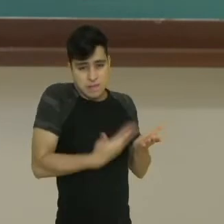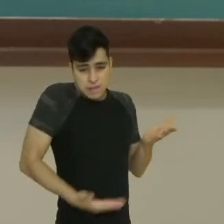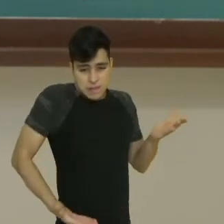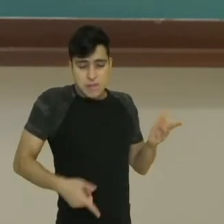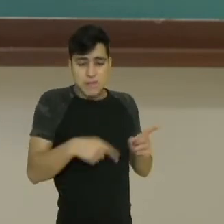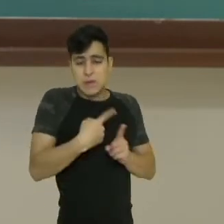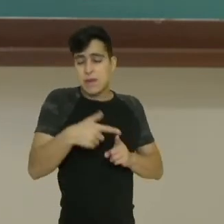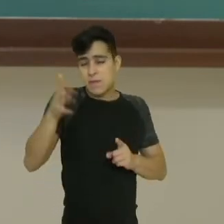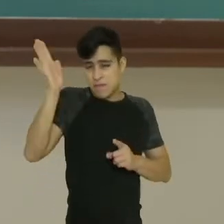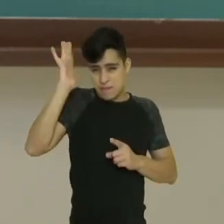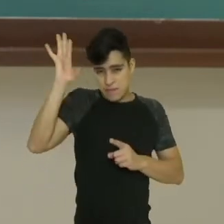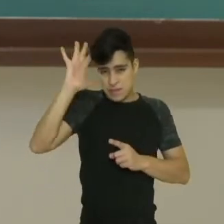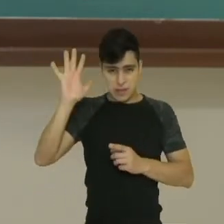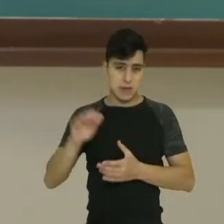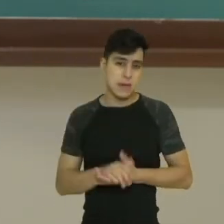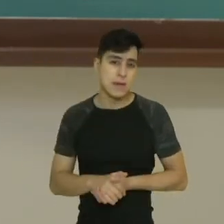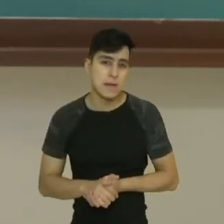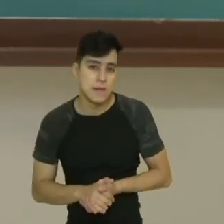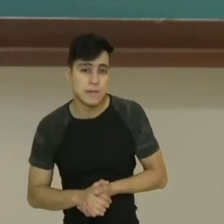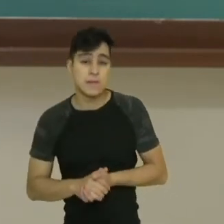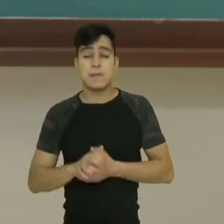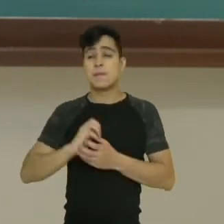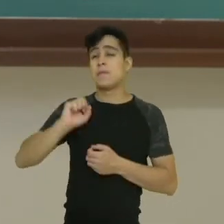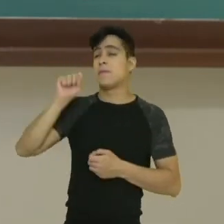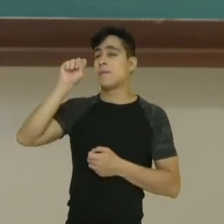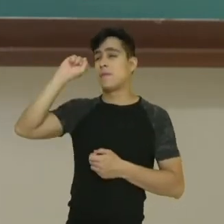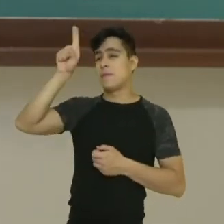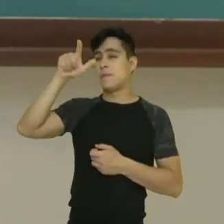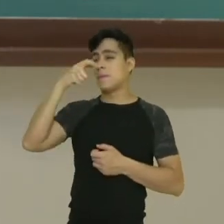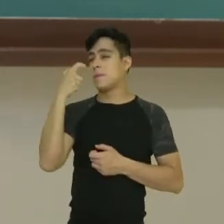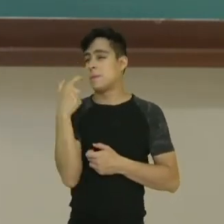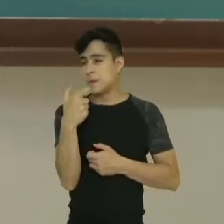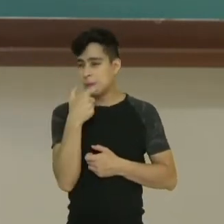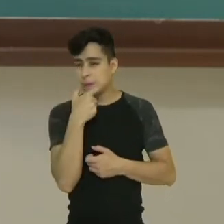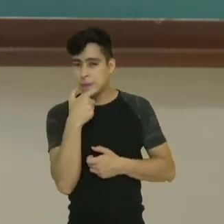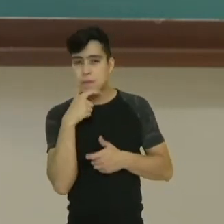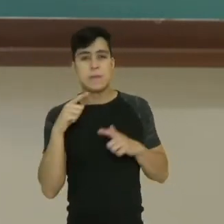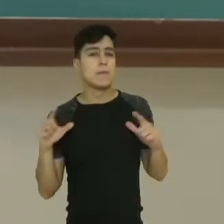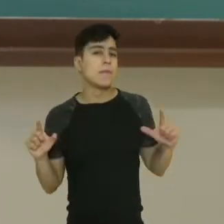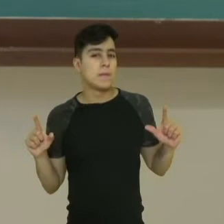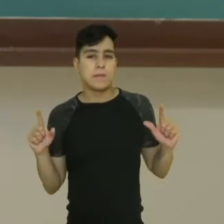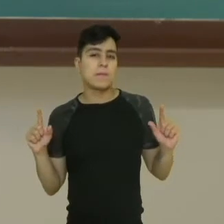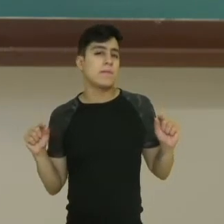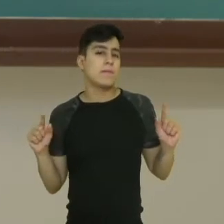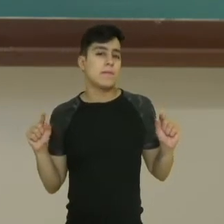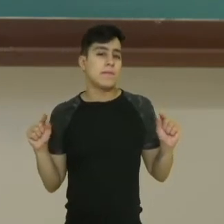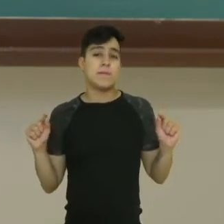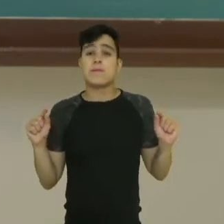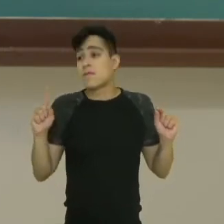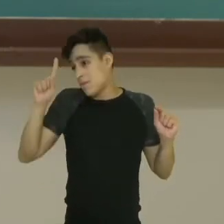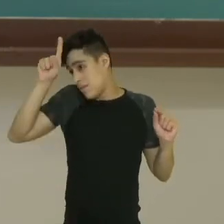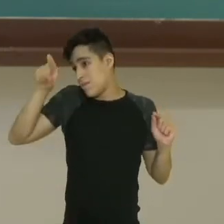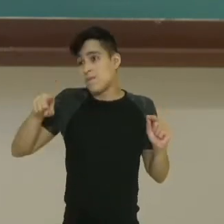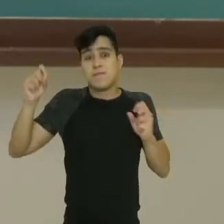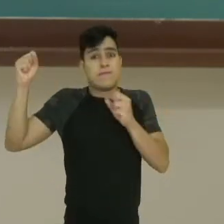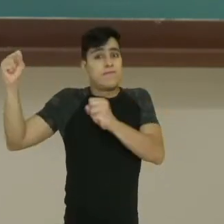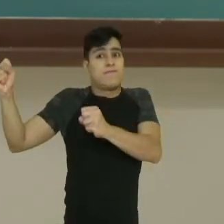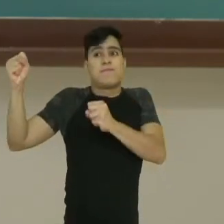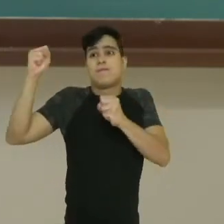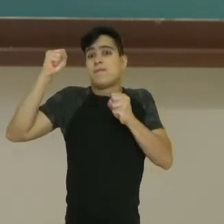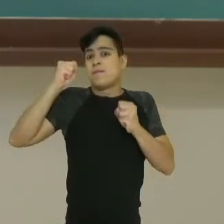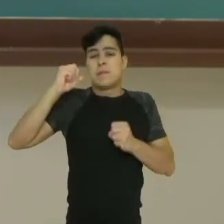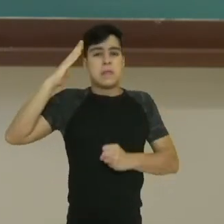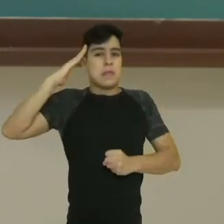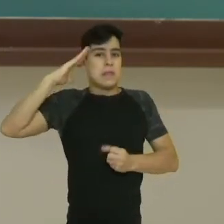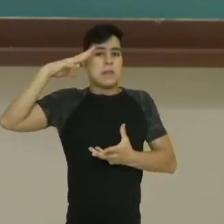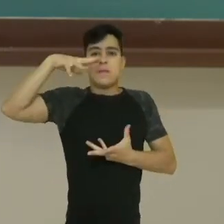para e pensa, a Inglaterra, né, o Reino Unido, vamos dizer assim, era e é uma das maiores potências